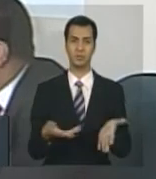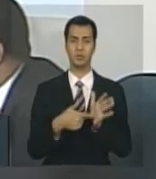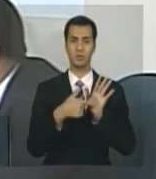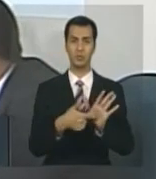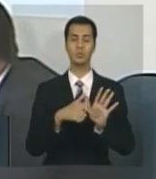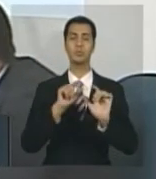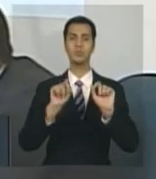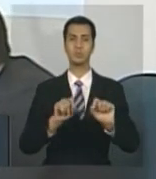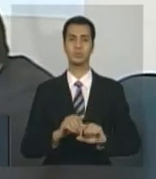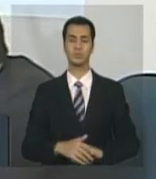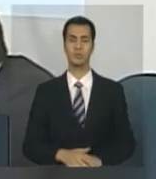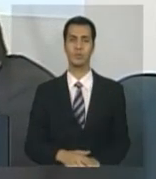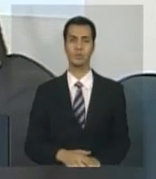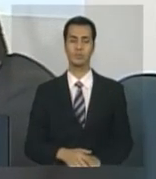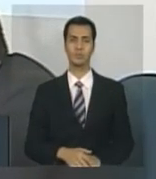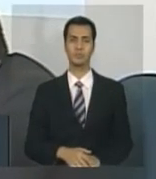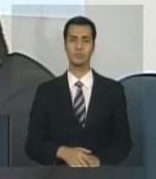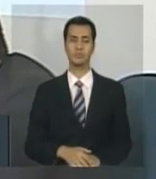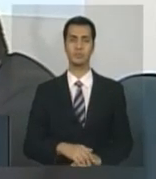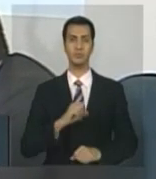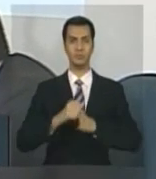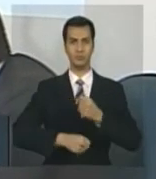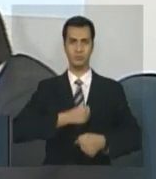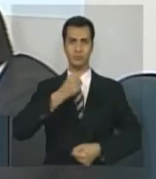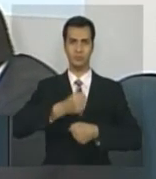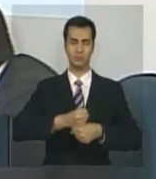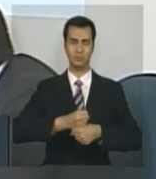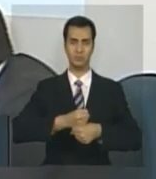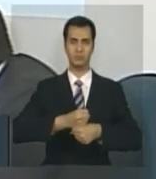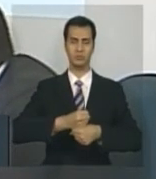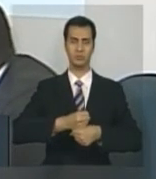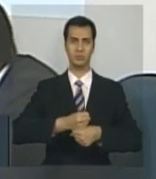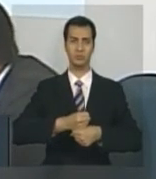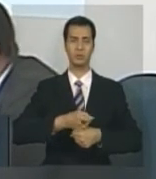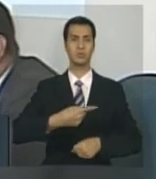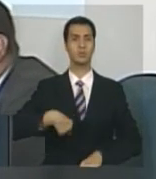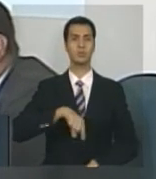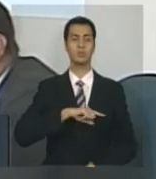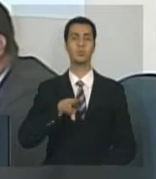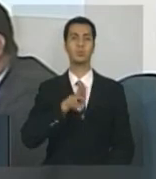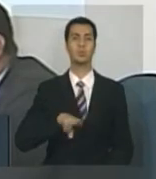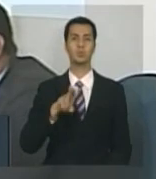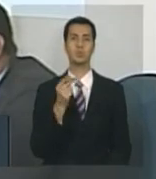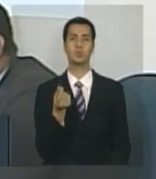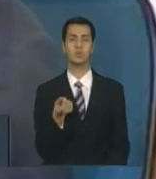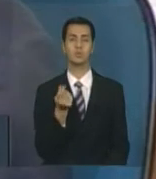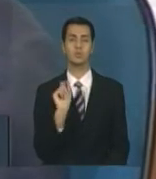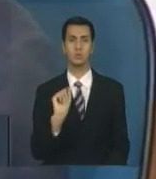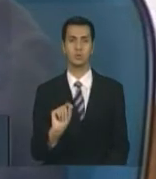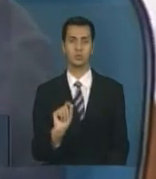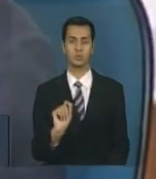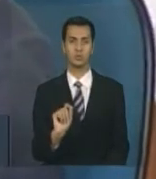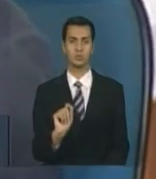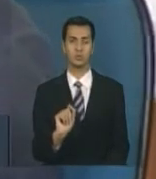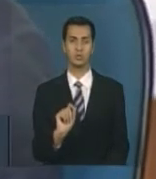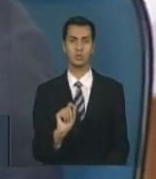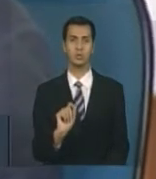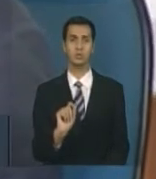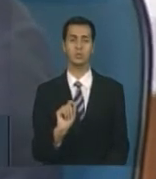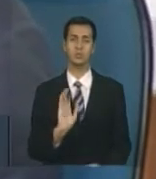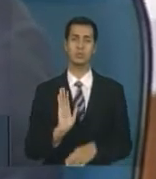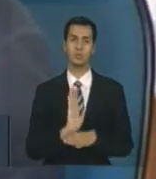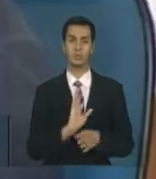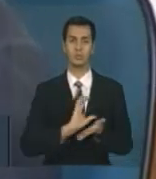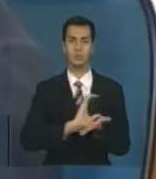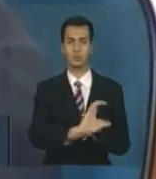demonstrando também que, no ano, nós utilizamos de recursos que estavam alocados para essas